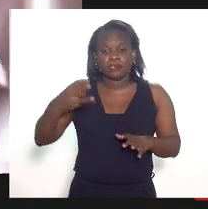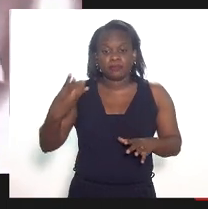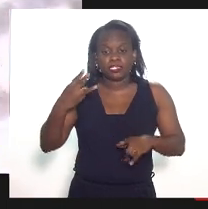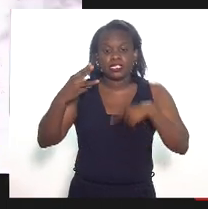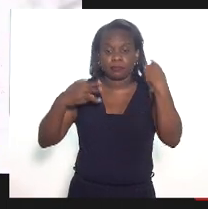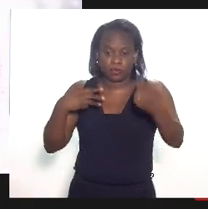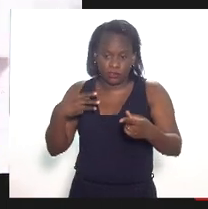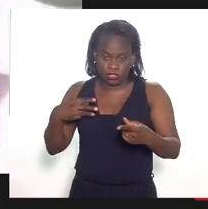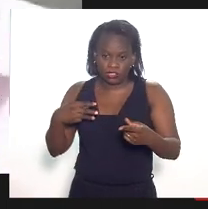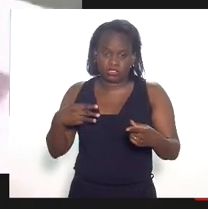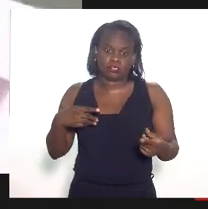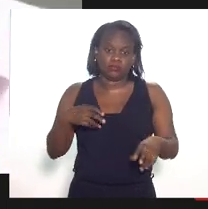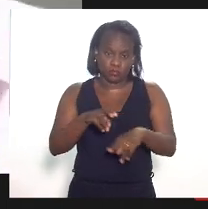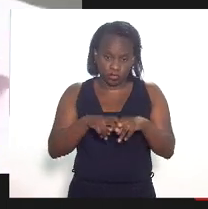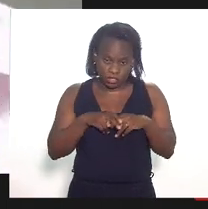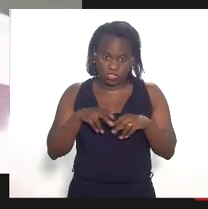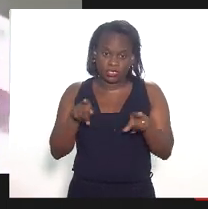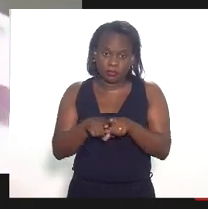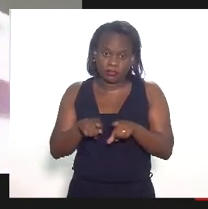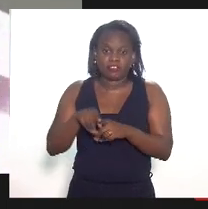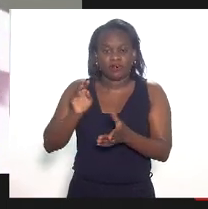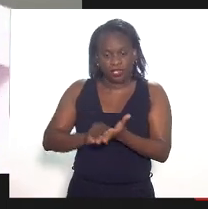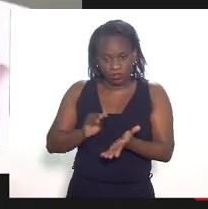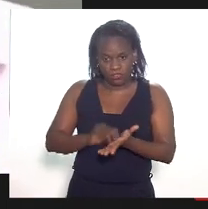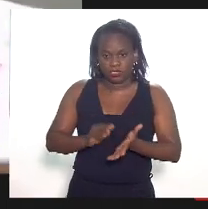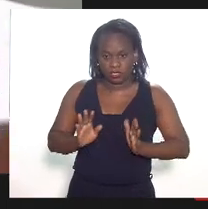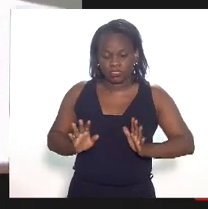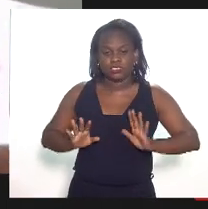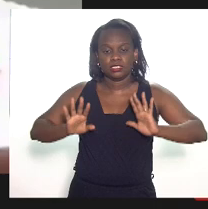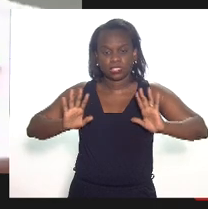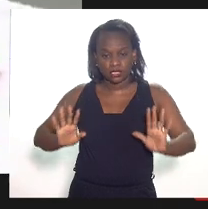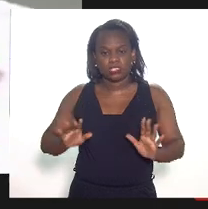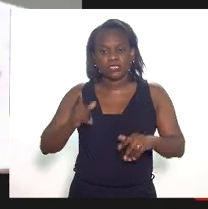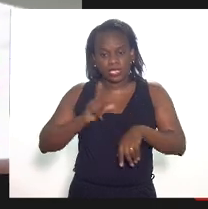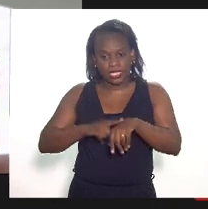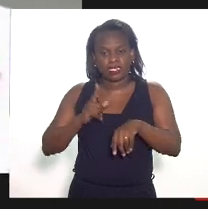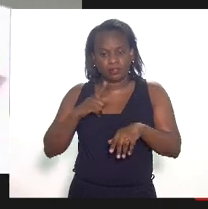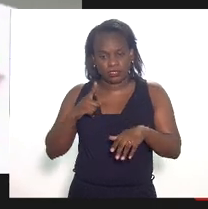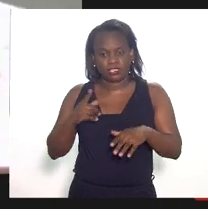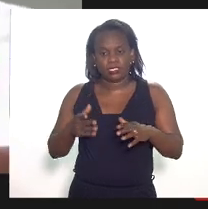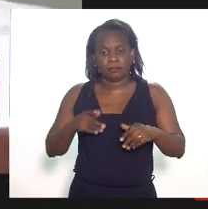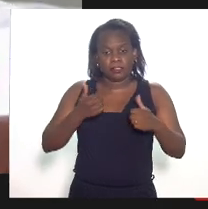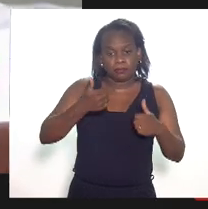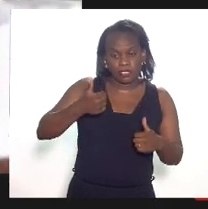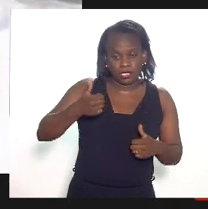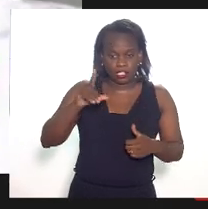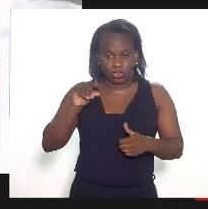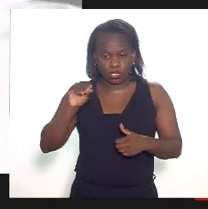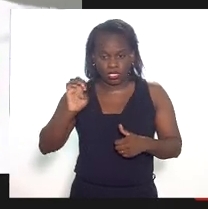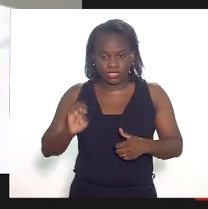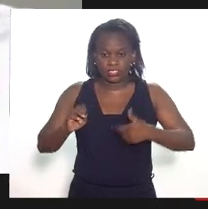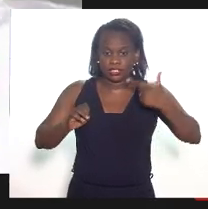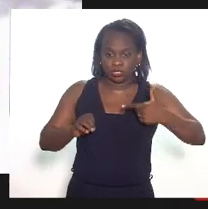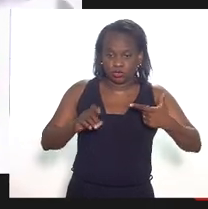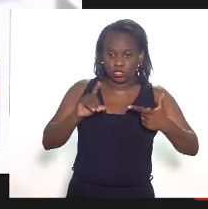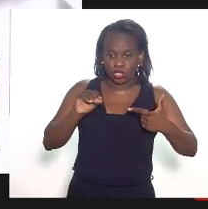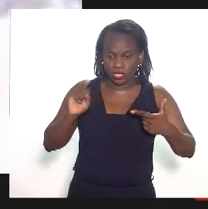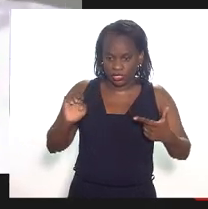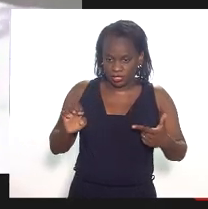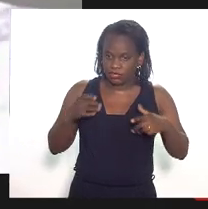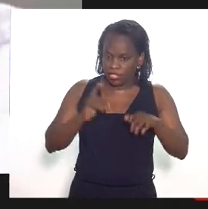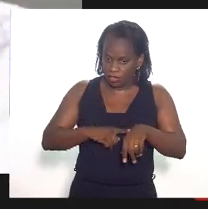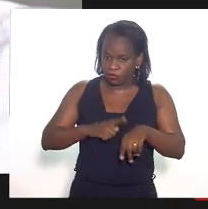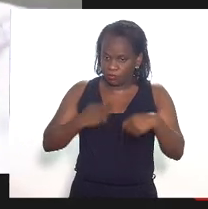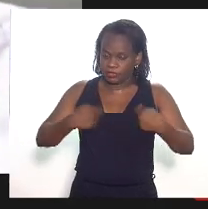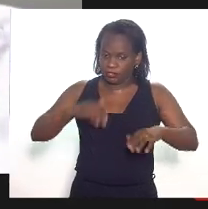da segunda. Isso explica também a defasagem. Então, tem um tempo entre a primeira e a segunda dose. Então, nós temos